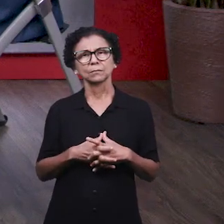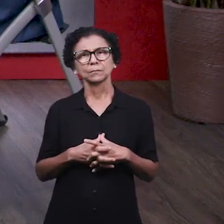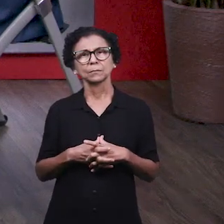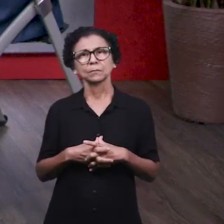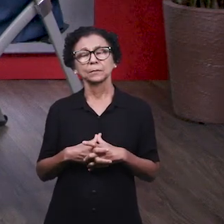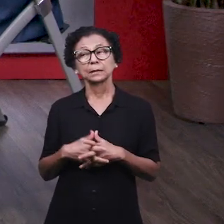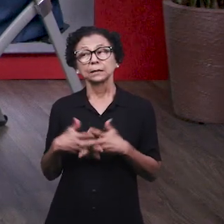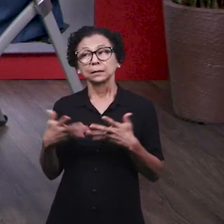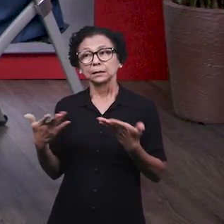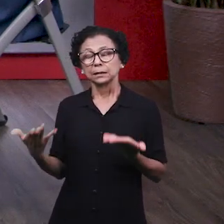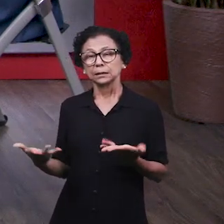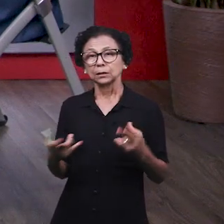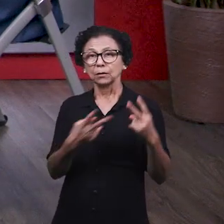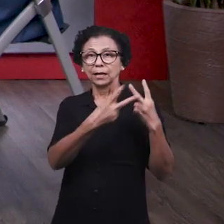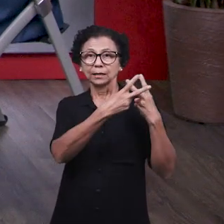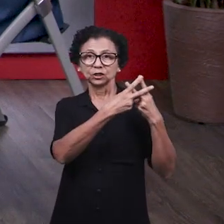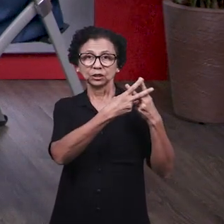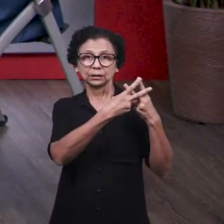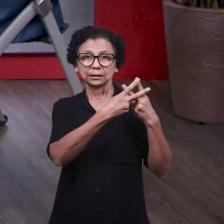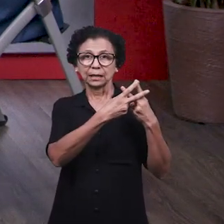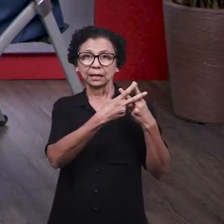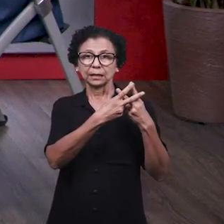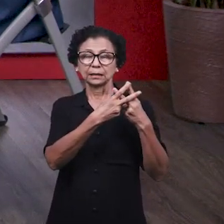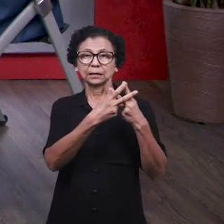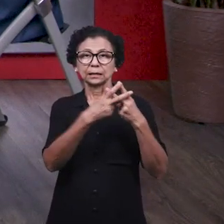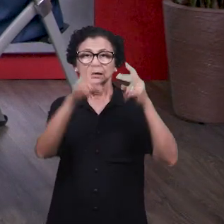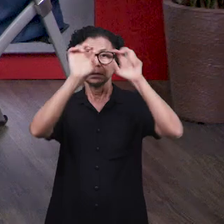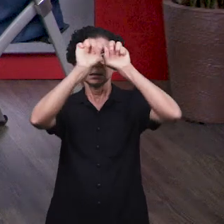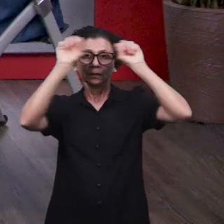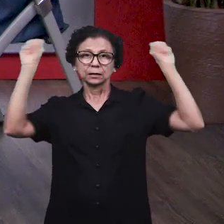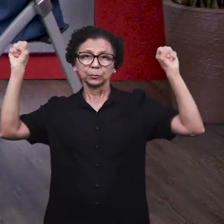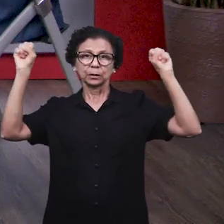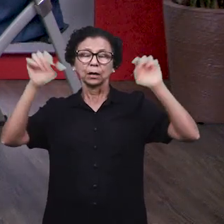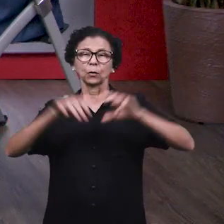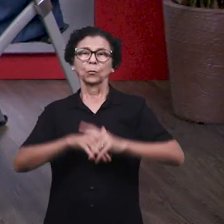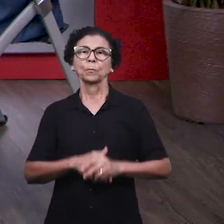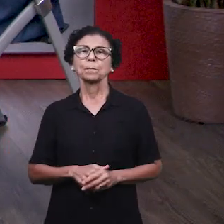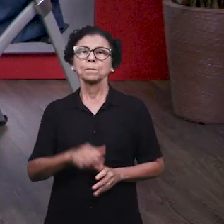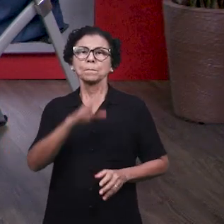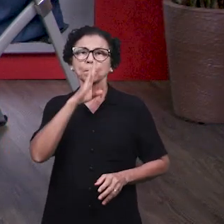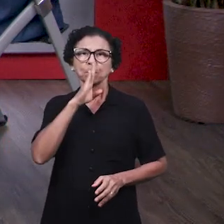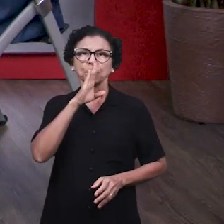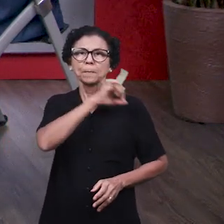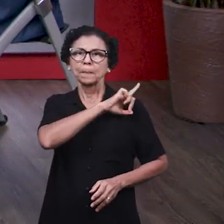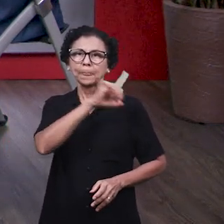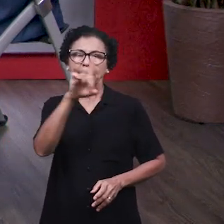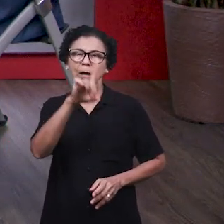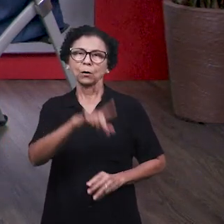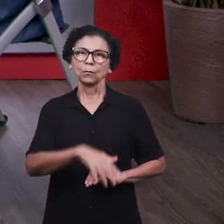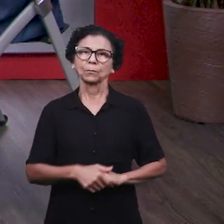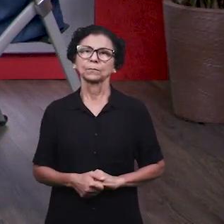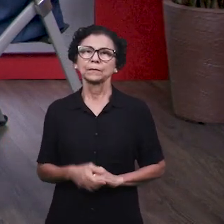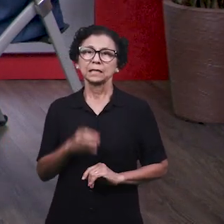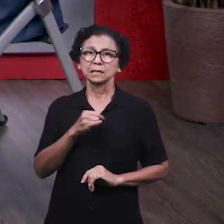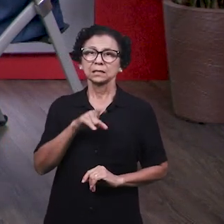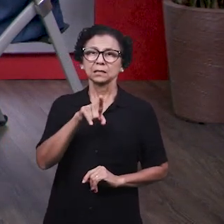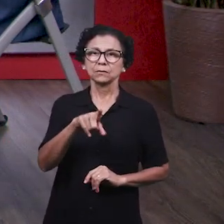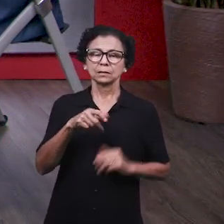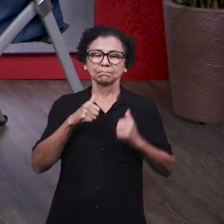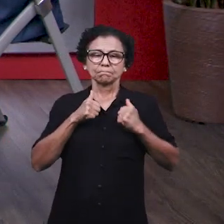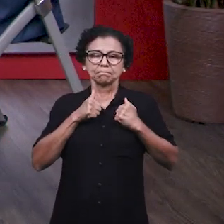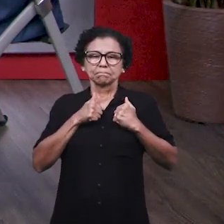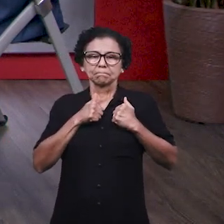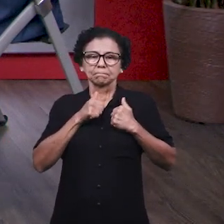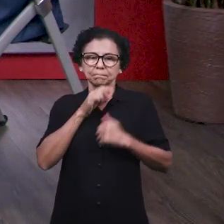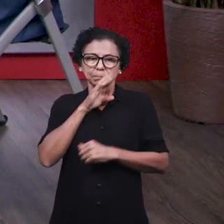nosso hashtag no Tribunal de Justiça é "não se cale". Porque se a mulher se calar, como que